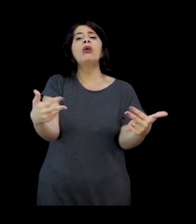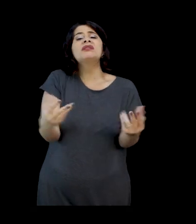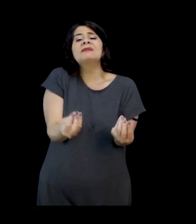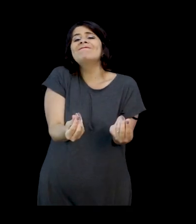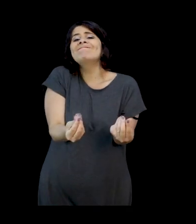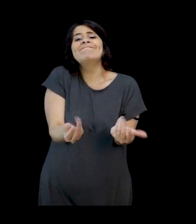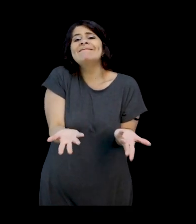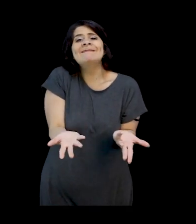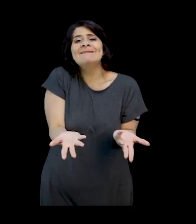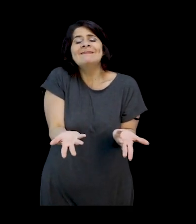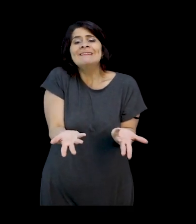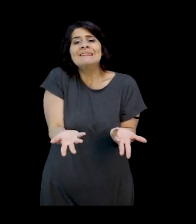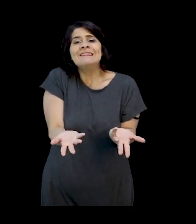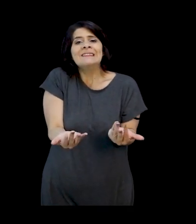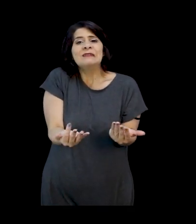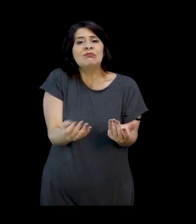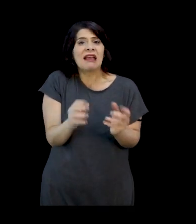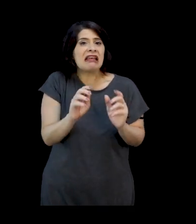coisas que podem ser